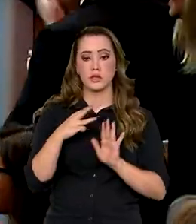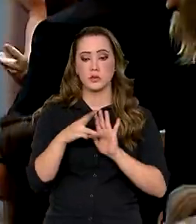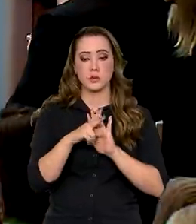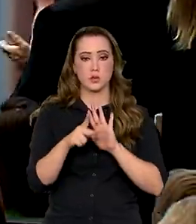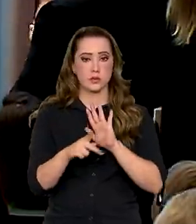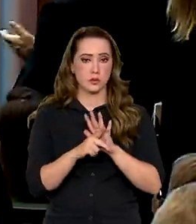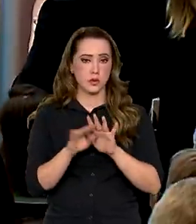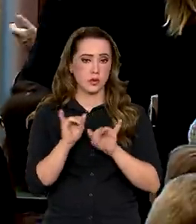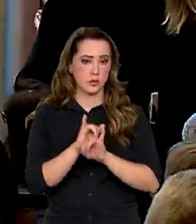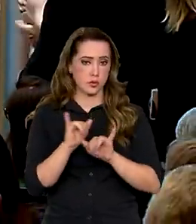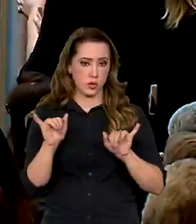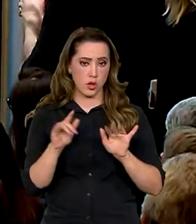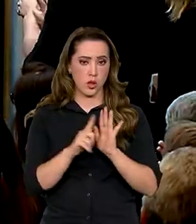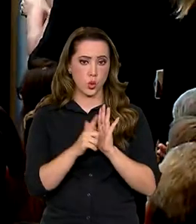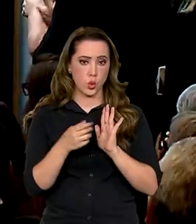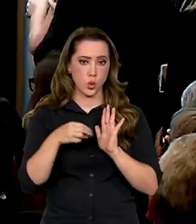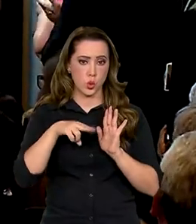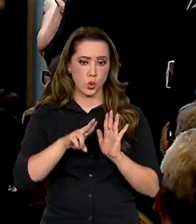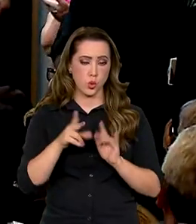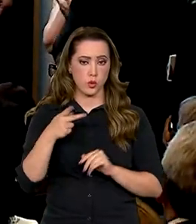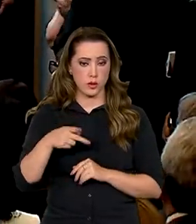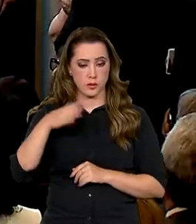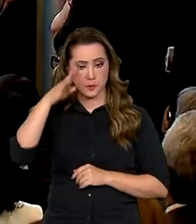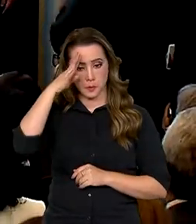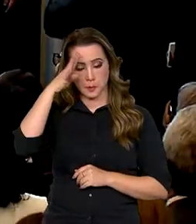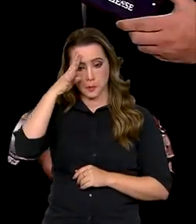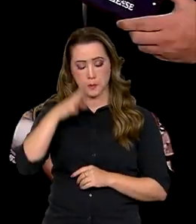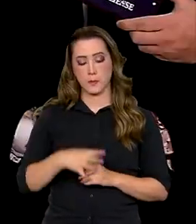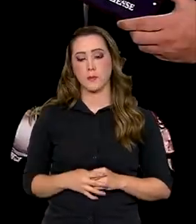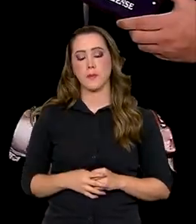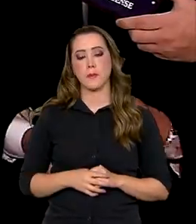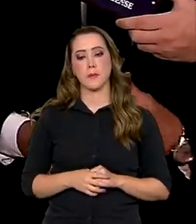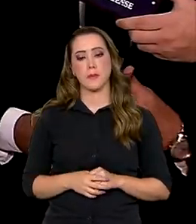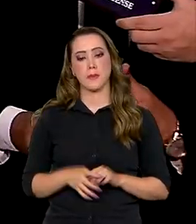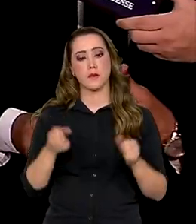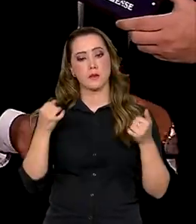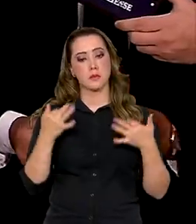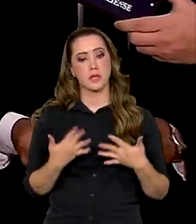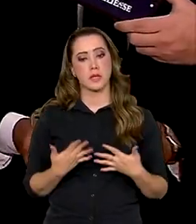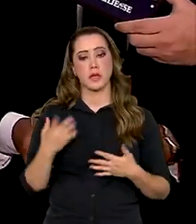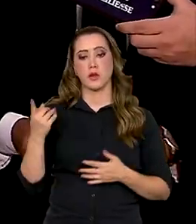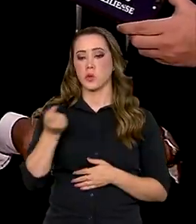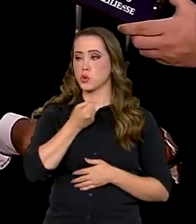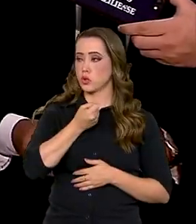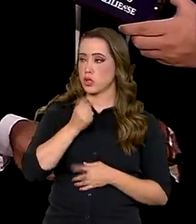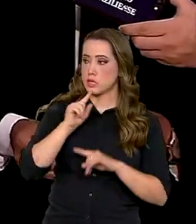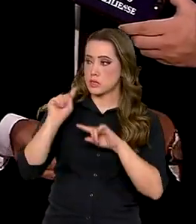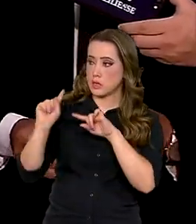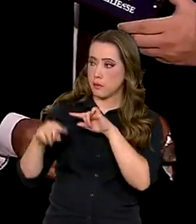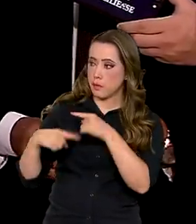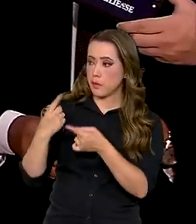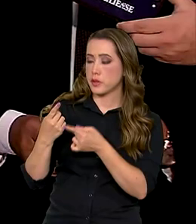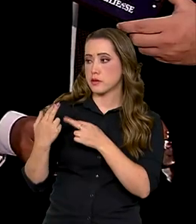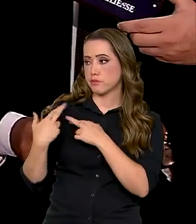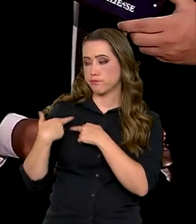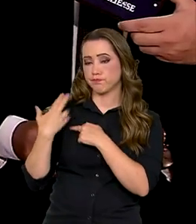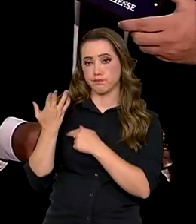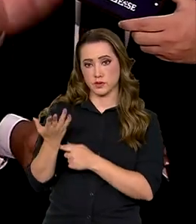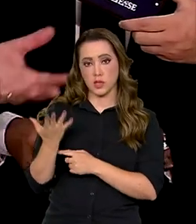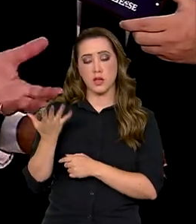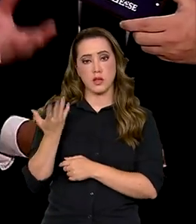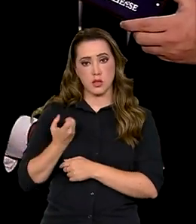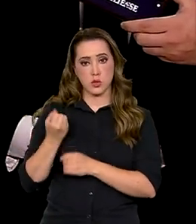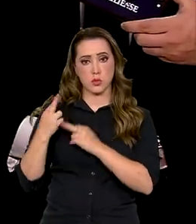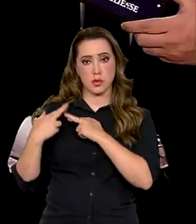provisória publicada no Diário Oficial da União nesta quarta-feira. Ao falar com jornalistas logo após a posse, Márcio